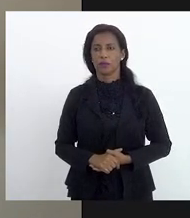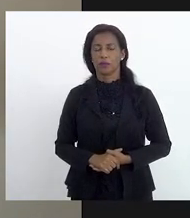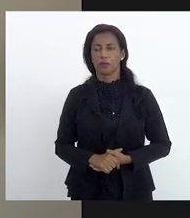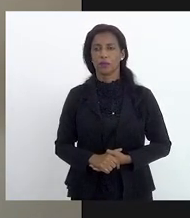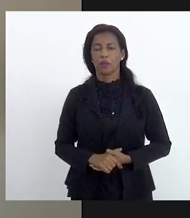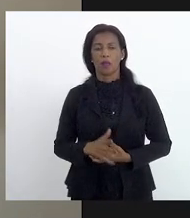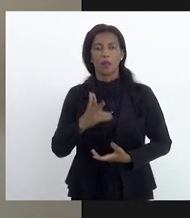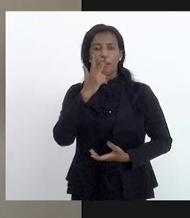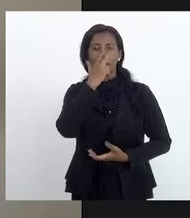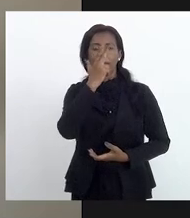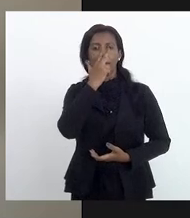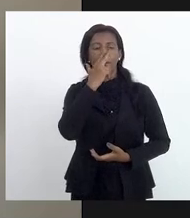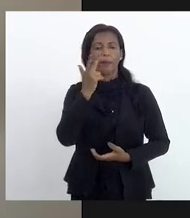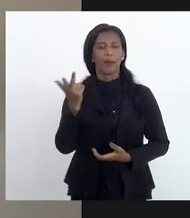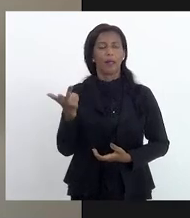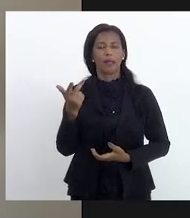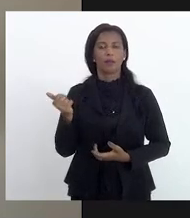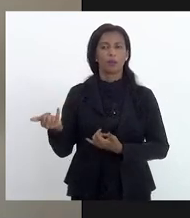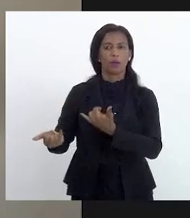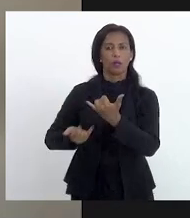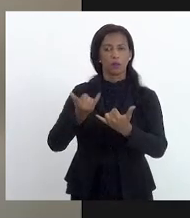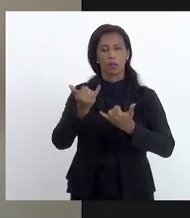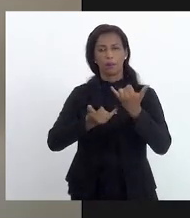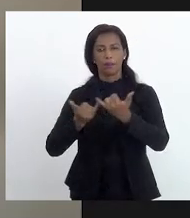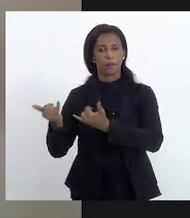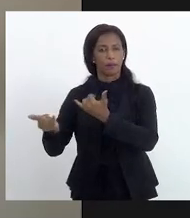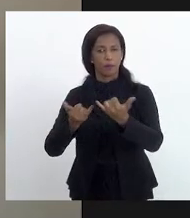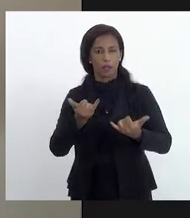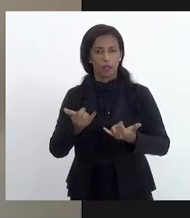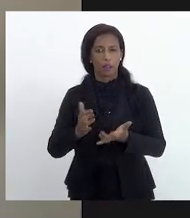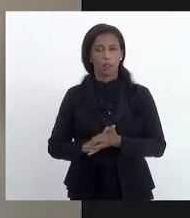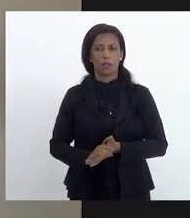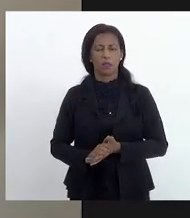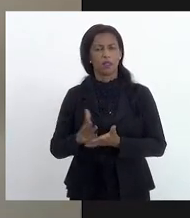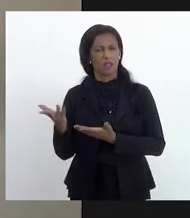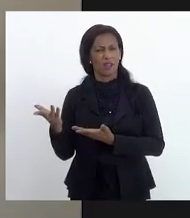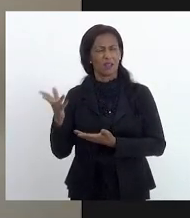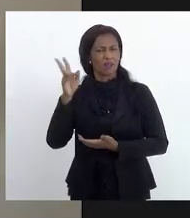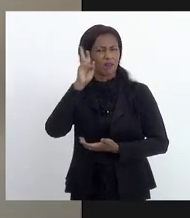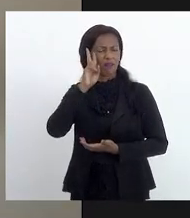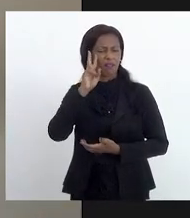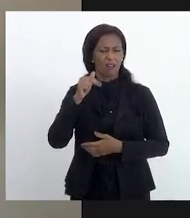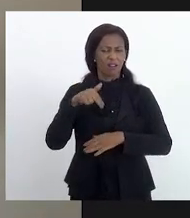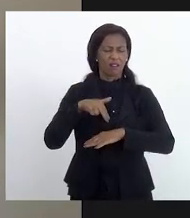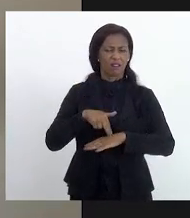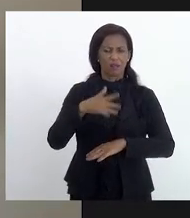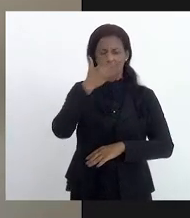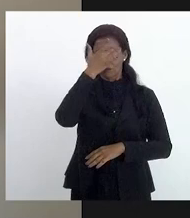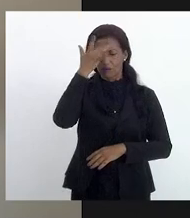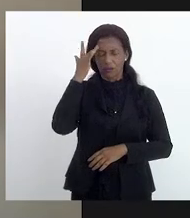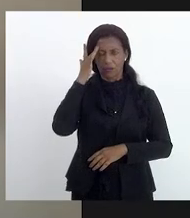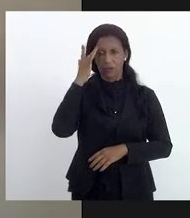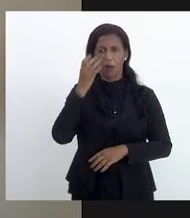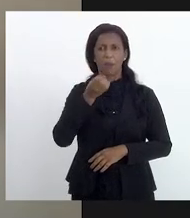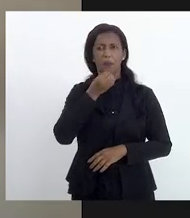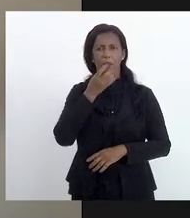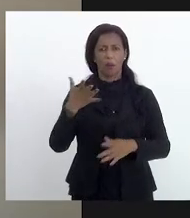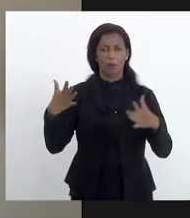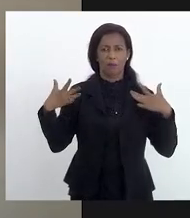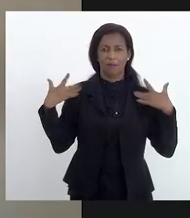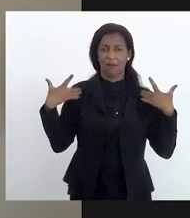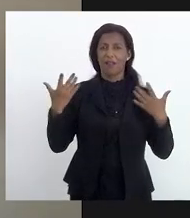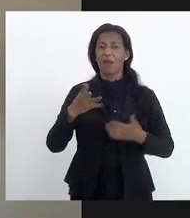uma brincadeira com relação. E aí, presidente, só trazer, eu sou uma pessoa de muito bom humor, quem me